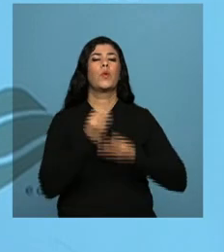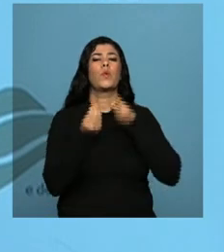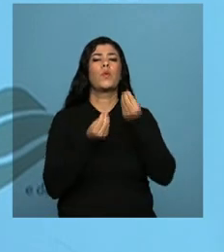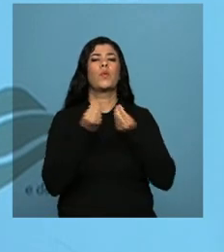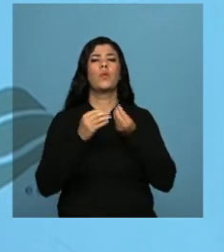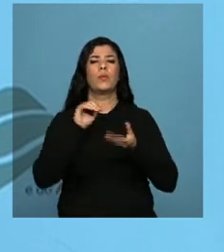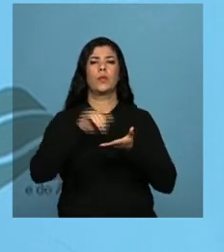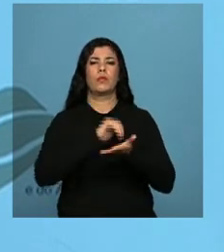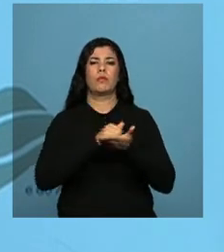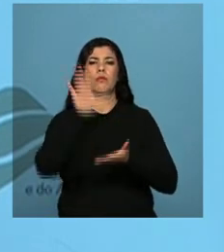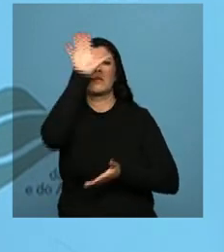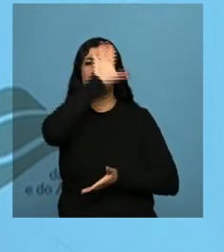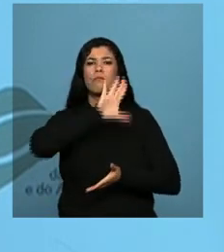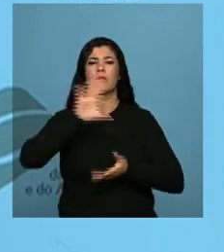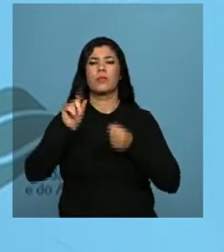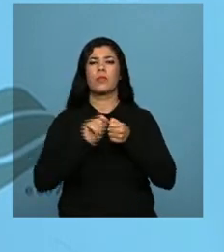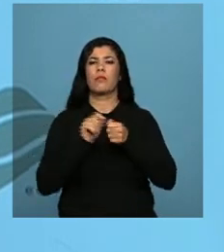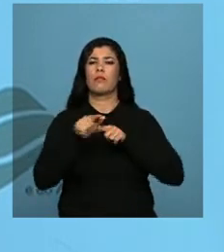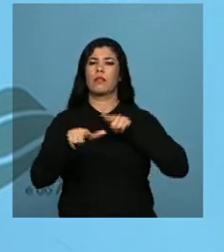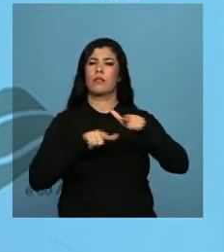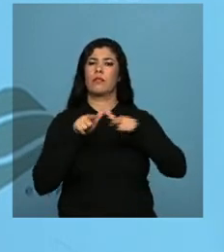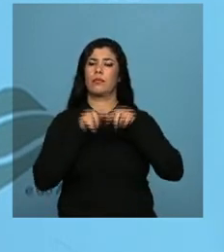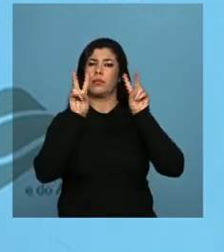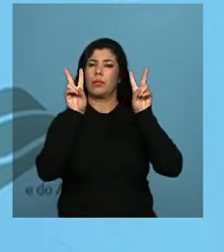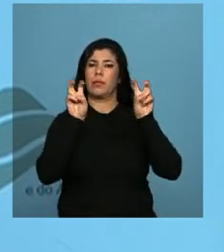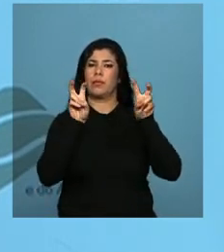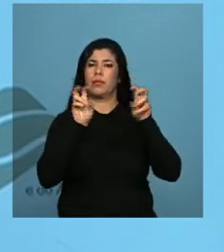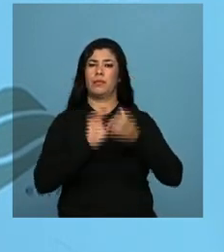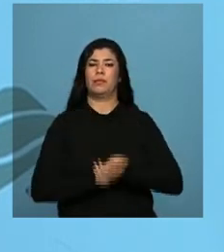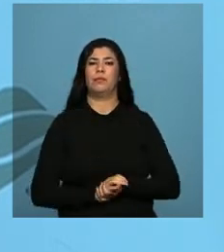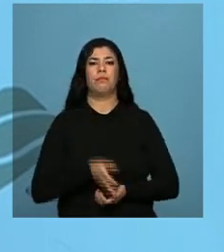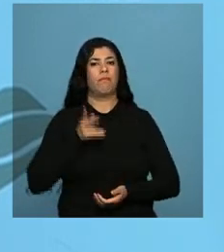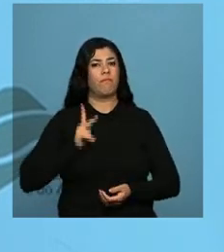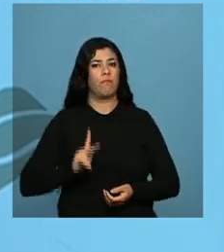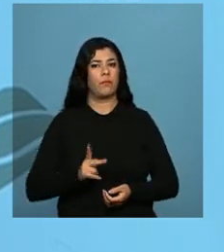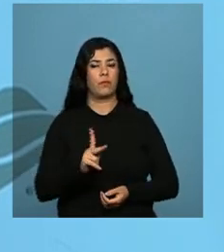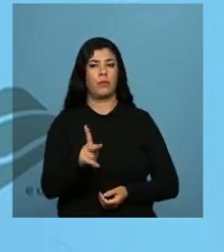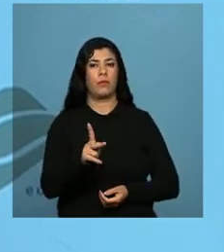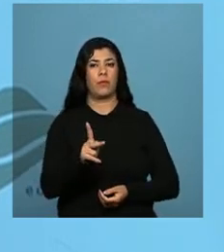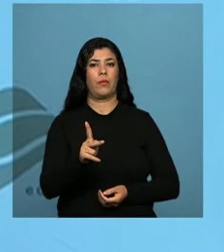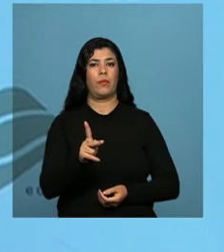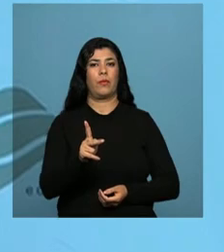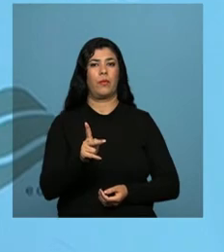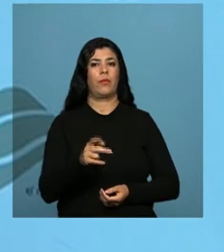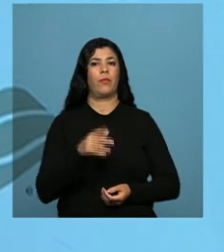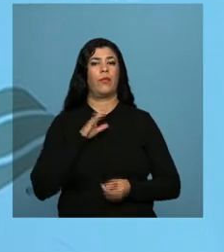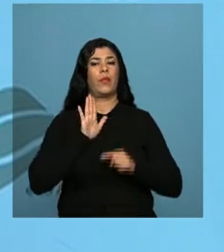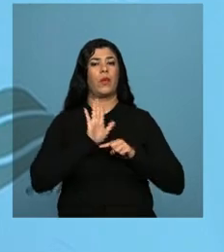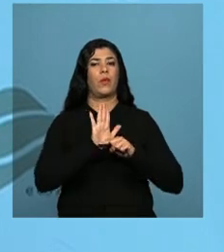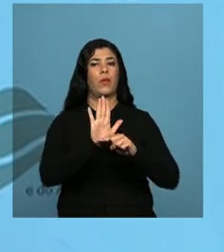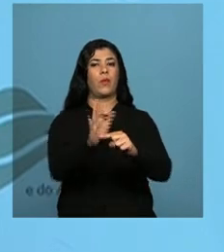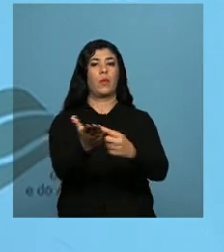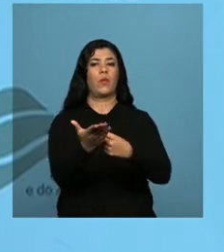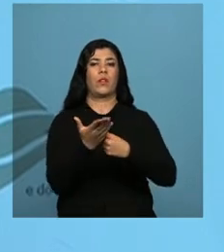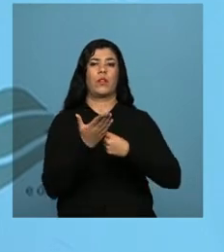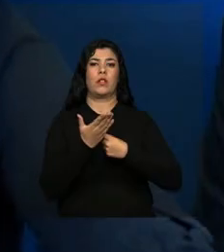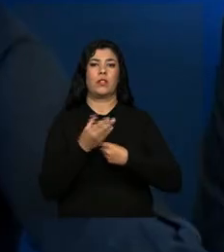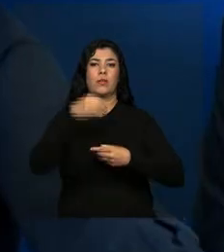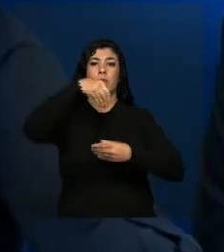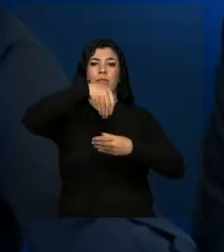secretaria nacional do Consumidor trabalha esse tema sempre na cooperação institucional